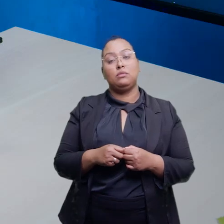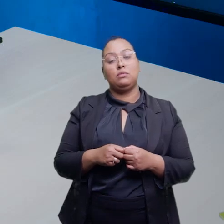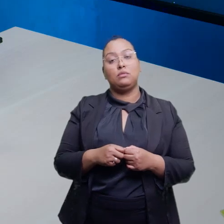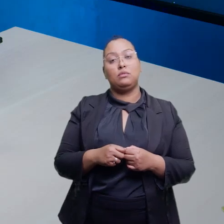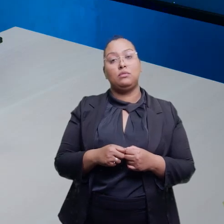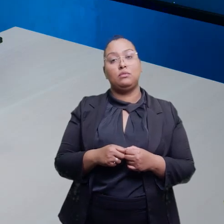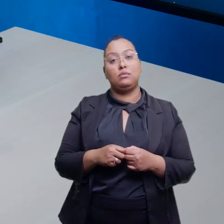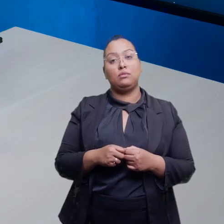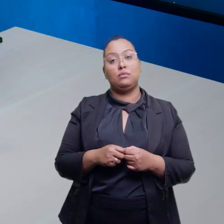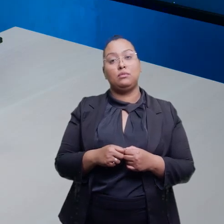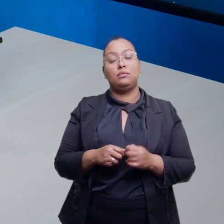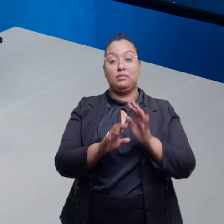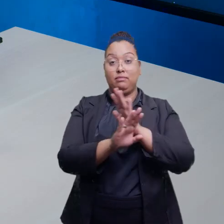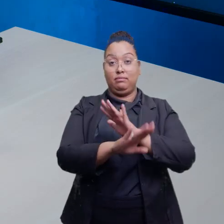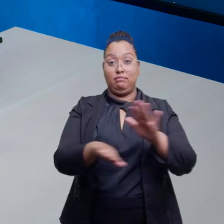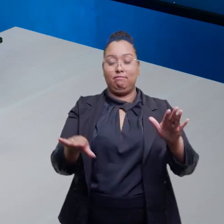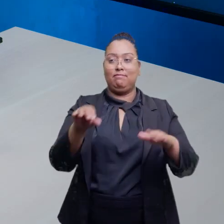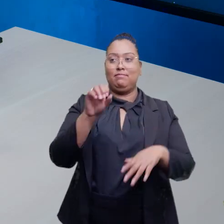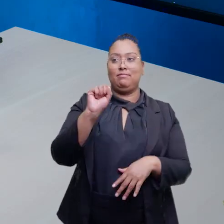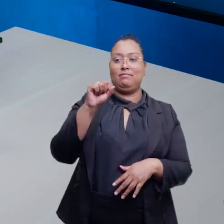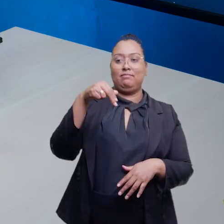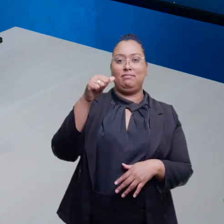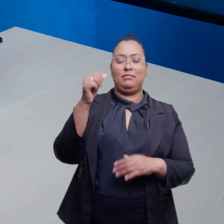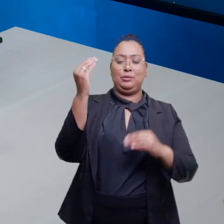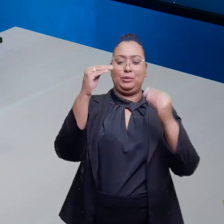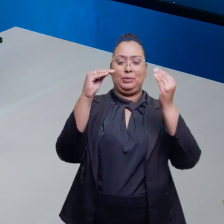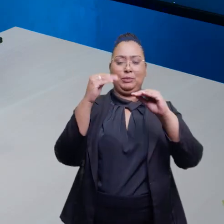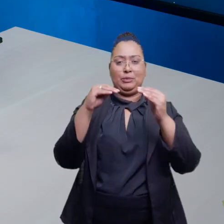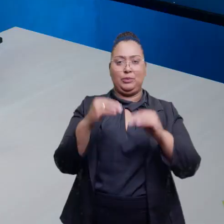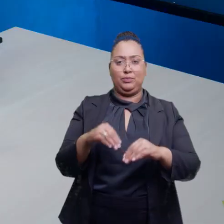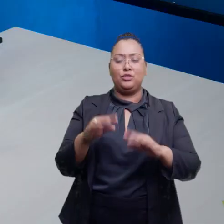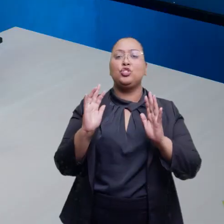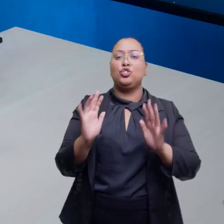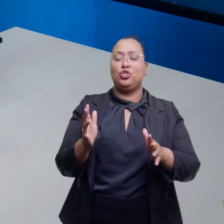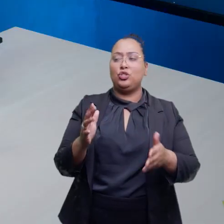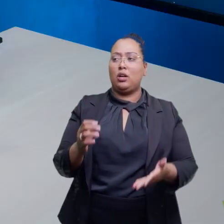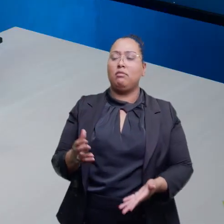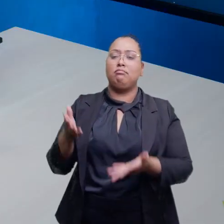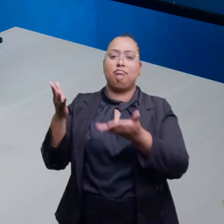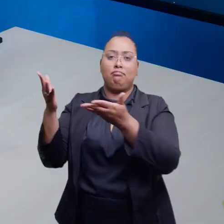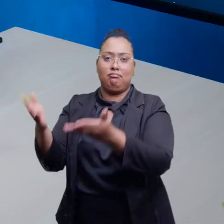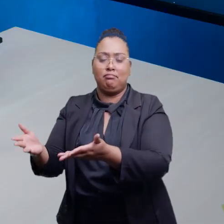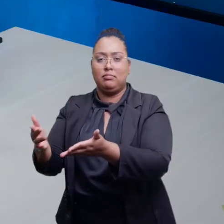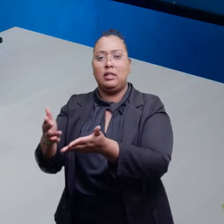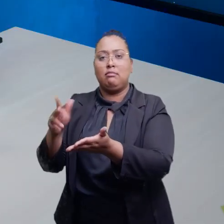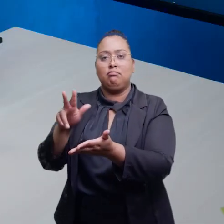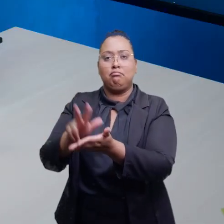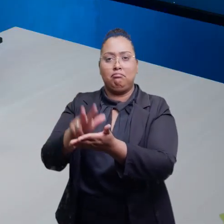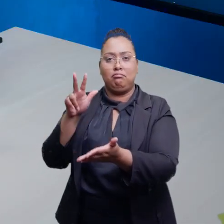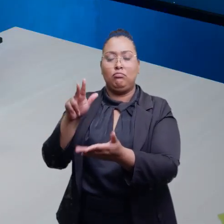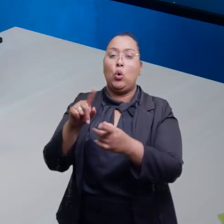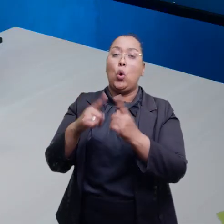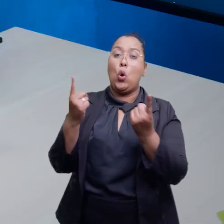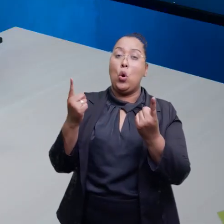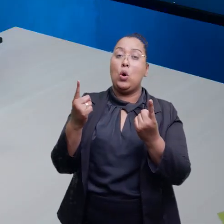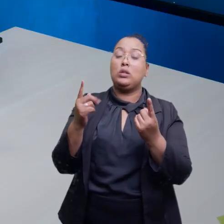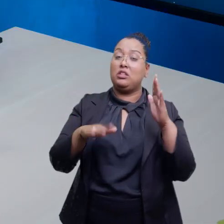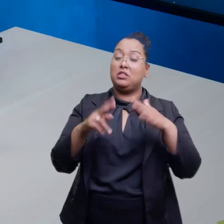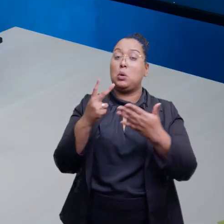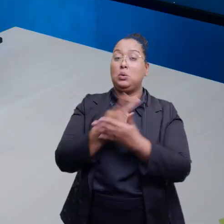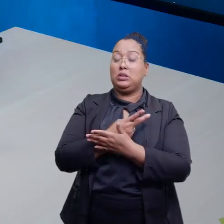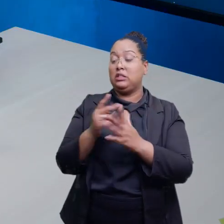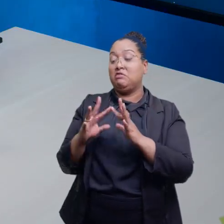as crianças que estão no SNA já passaram ou por uma entrega legal ou por um procedimento de destituição do poder